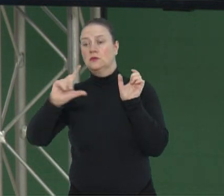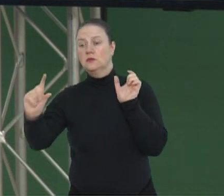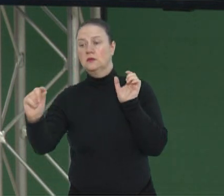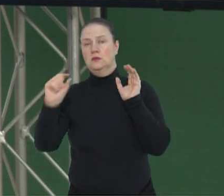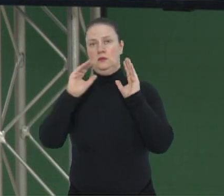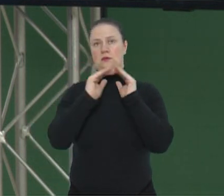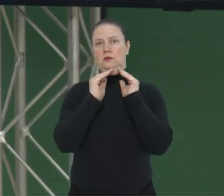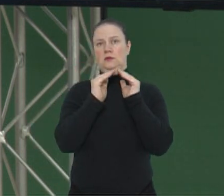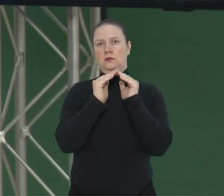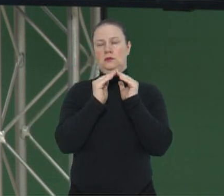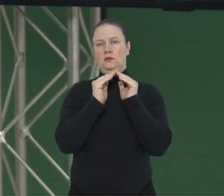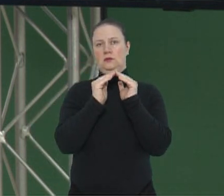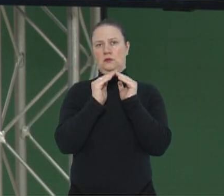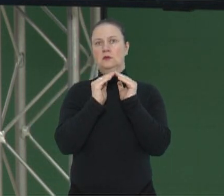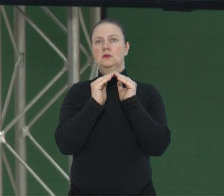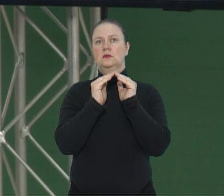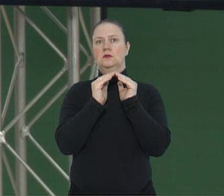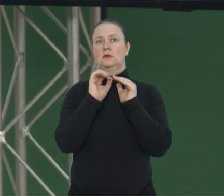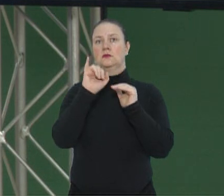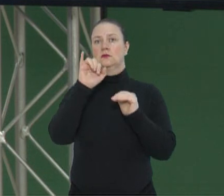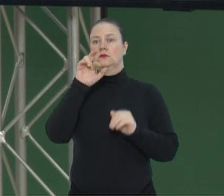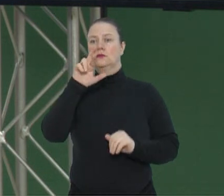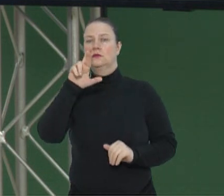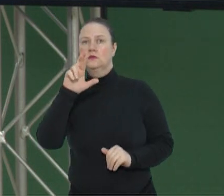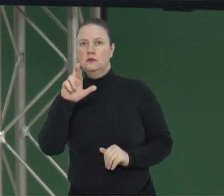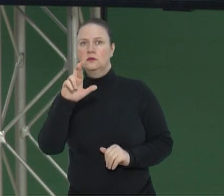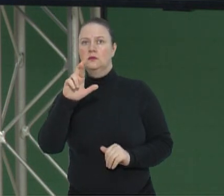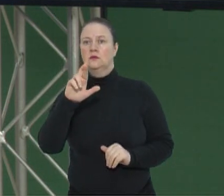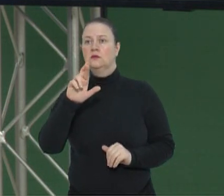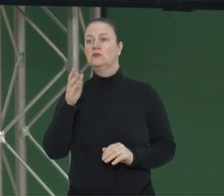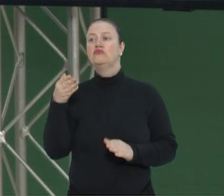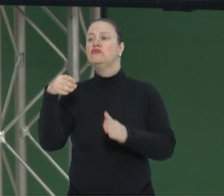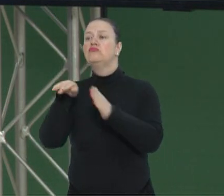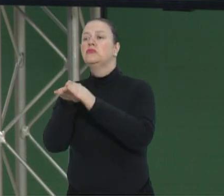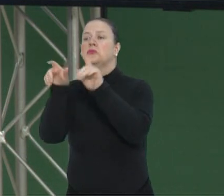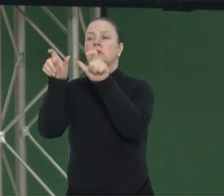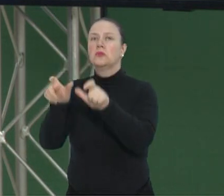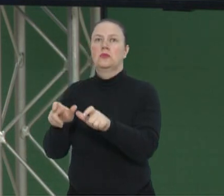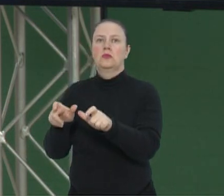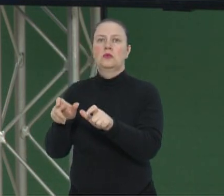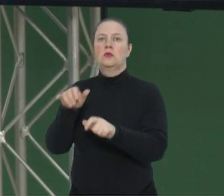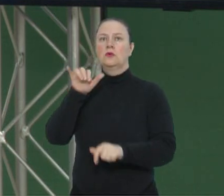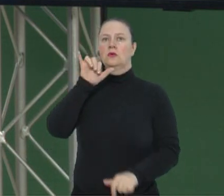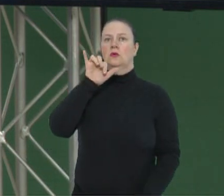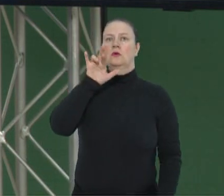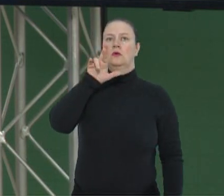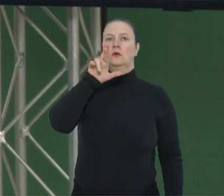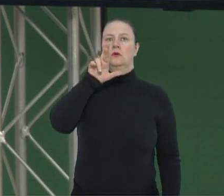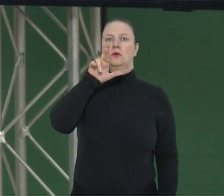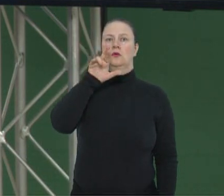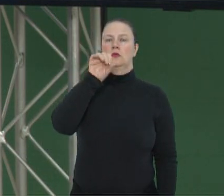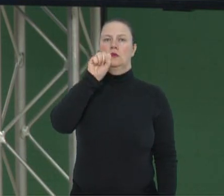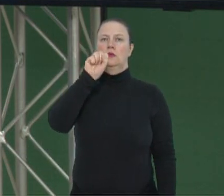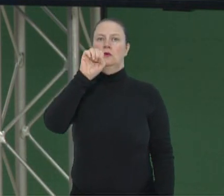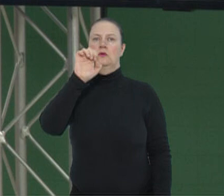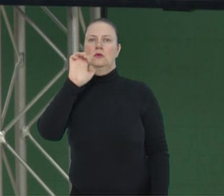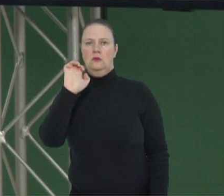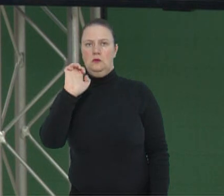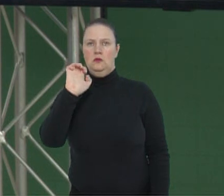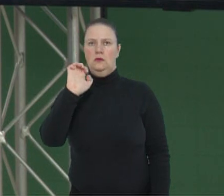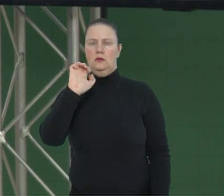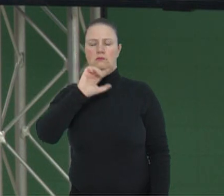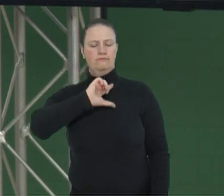língua espanhola, né? Ir, no sentido de ir a algum lugar. Ir-se, no sentido de